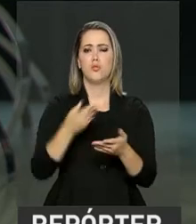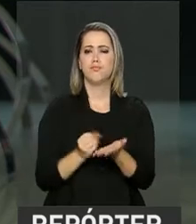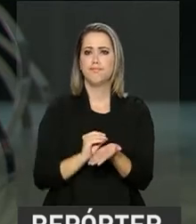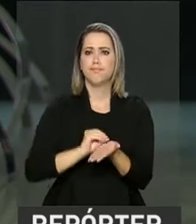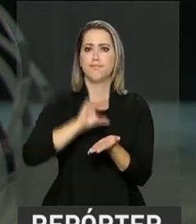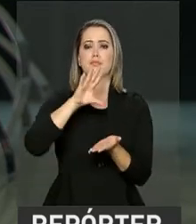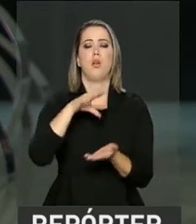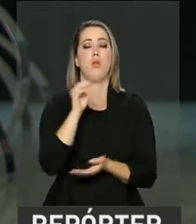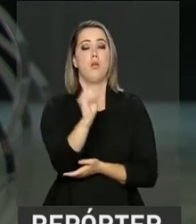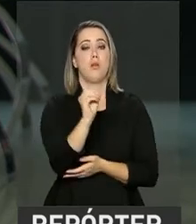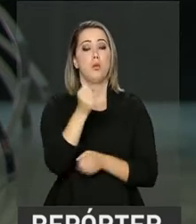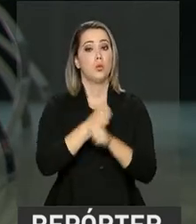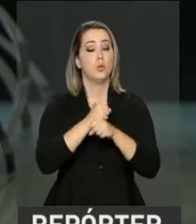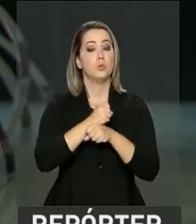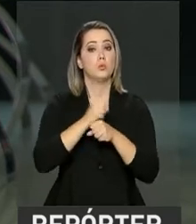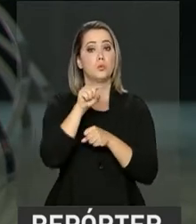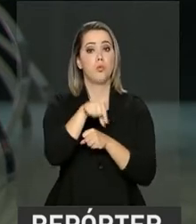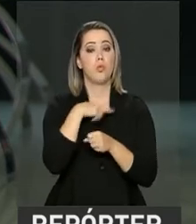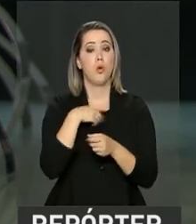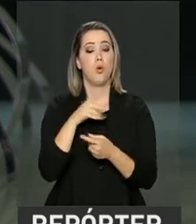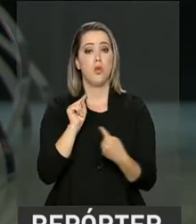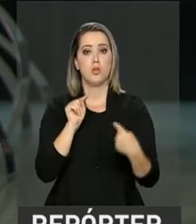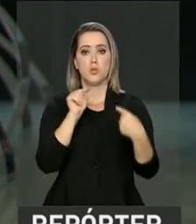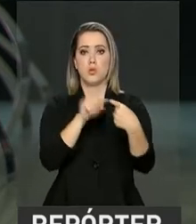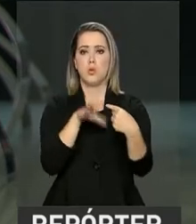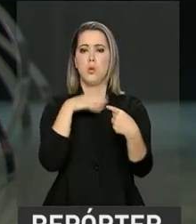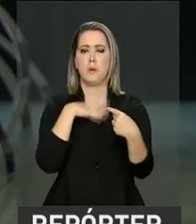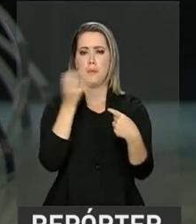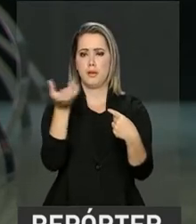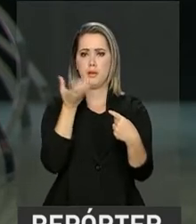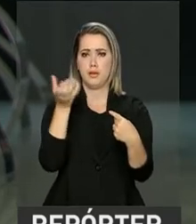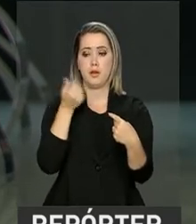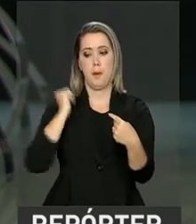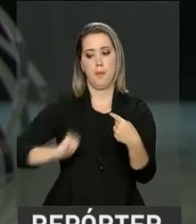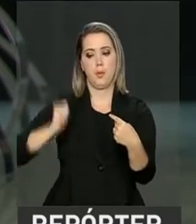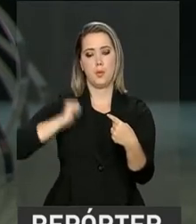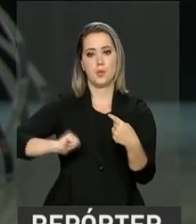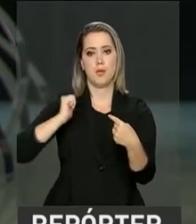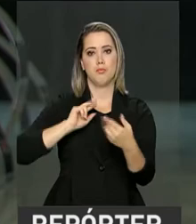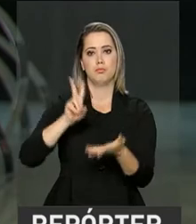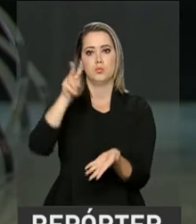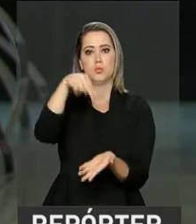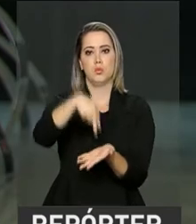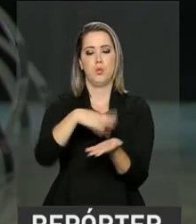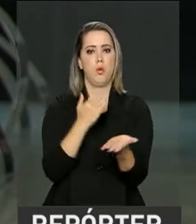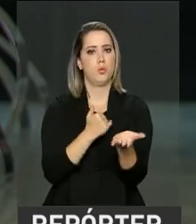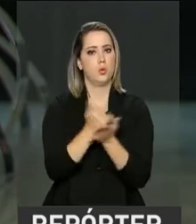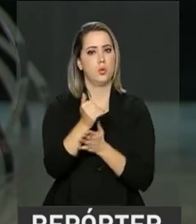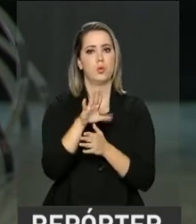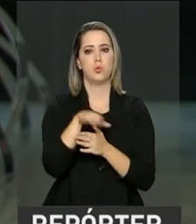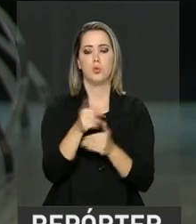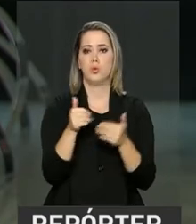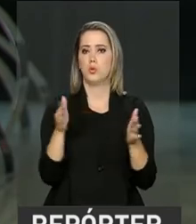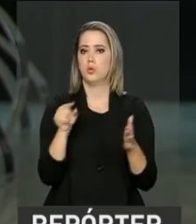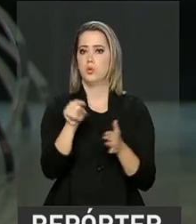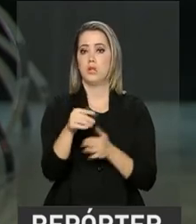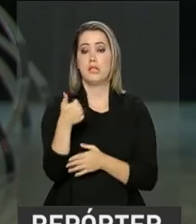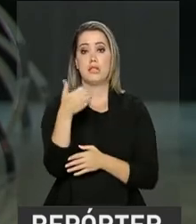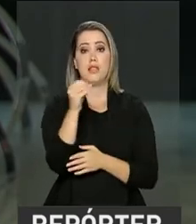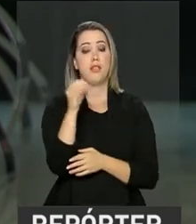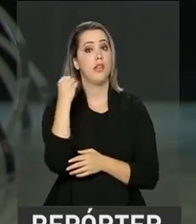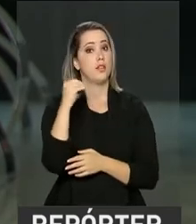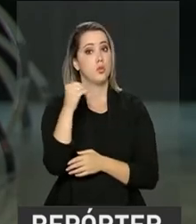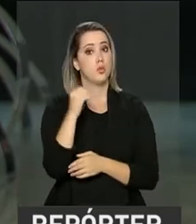ano. E o prazo de indicação para o atleta concorrer à Bolsa Pódio continua aberto. Vai até o dia 10 de outubro